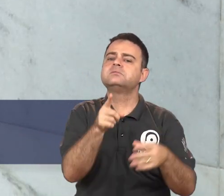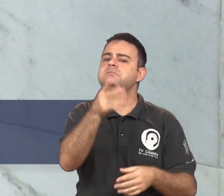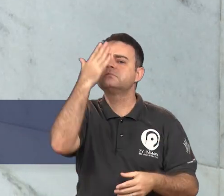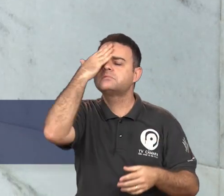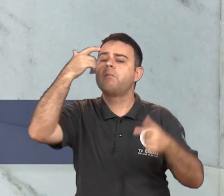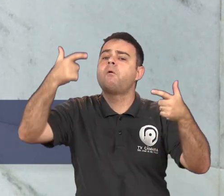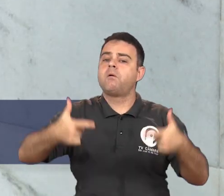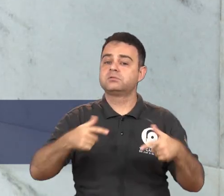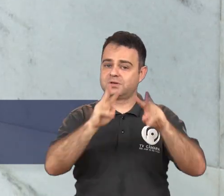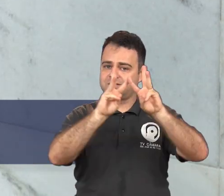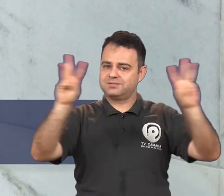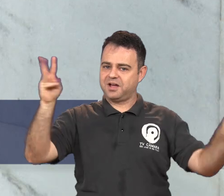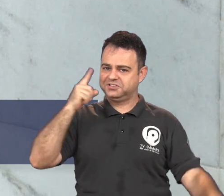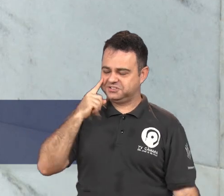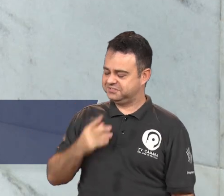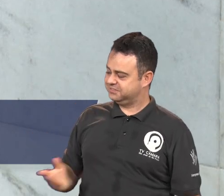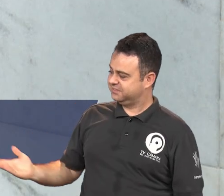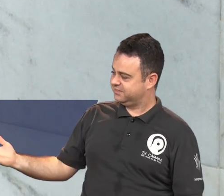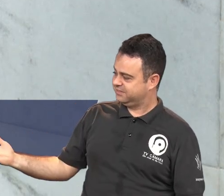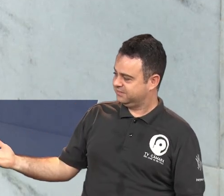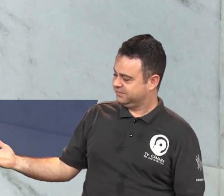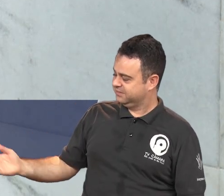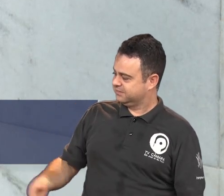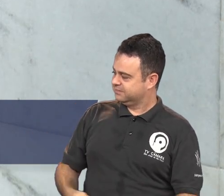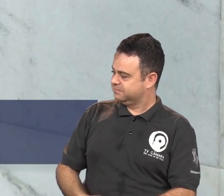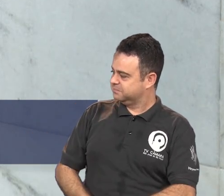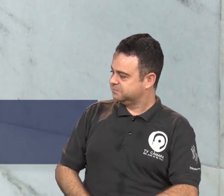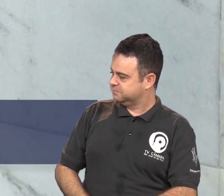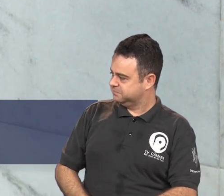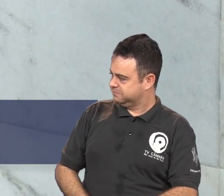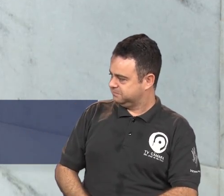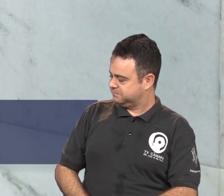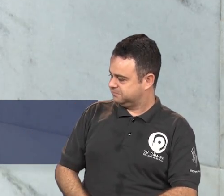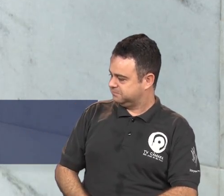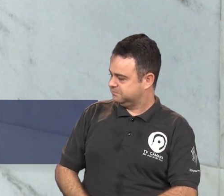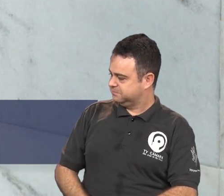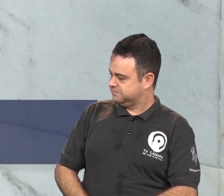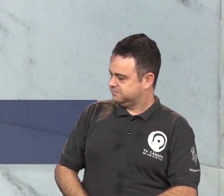Câmara você encontra no site do Legislativo, o